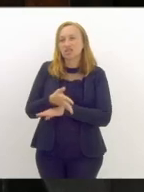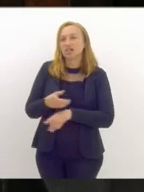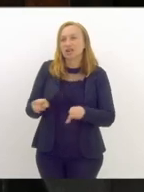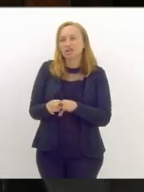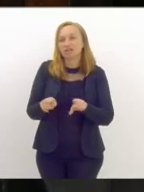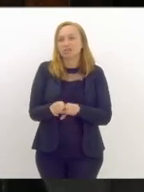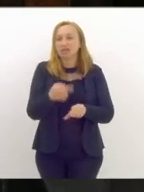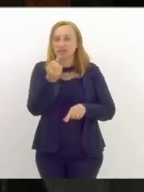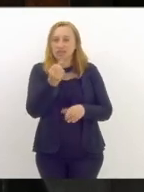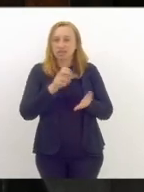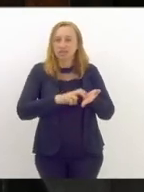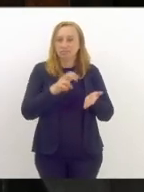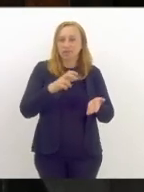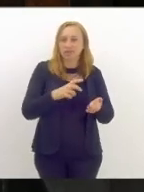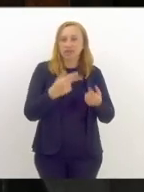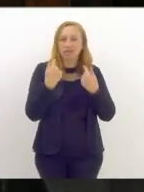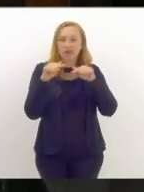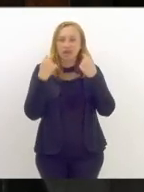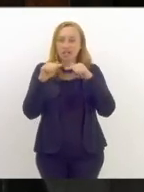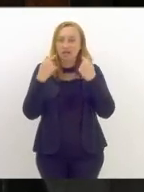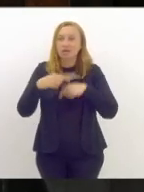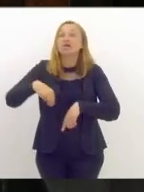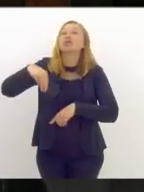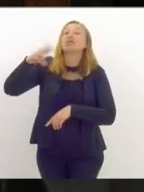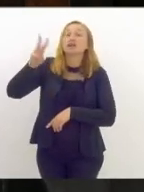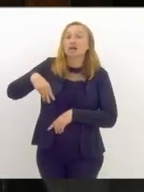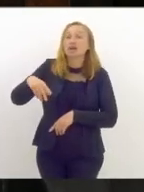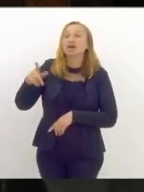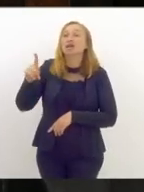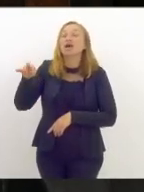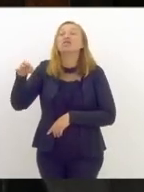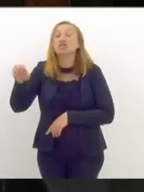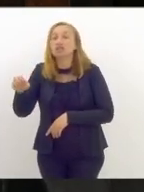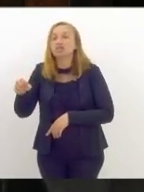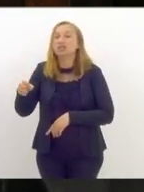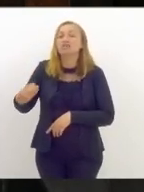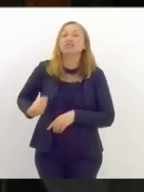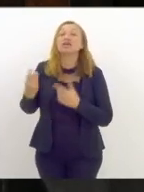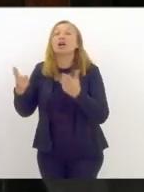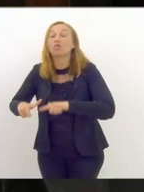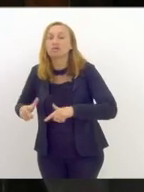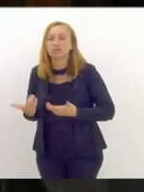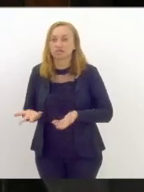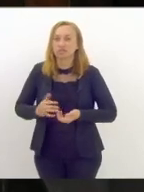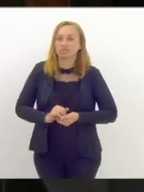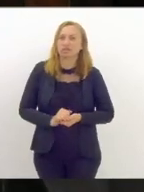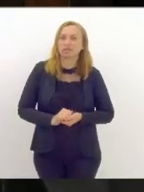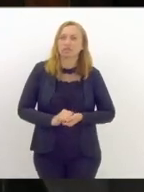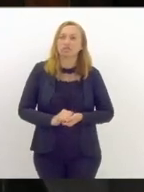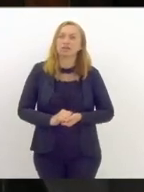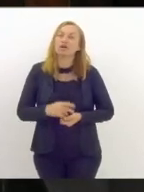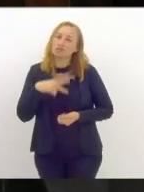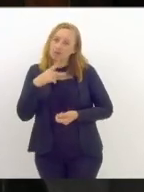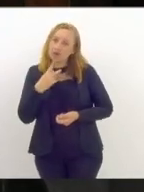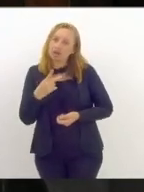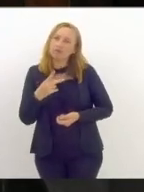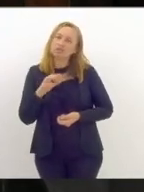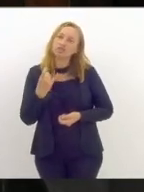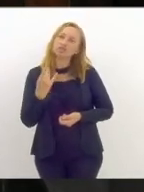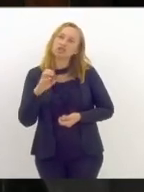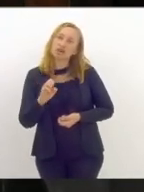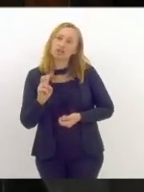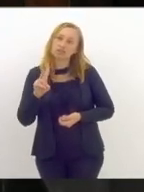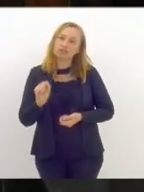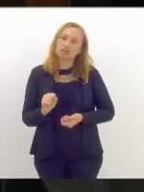6 horas da manhã e reclamava onde que eu estava, onde que Epps estava. Ele não conseguia acertar meu nome nunca. E eu falava, Chaves, eu só chego